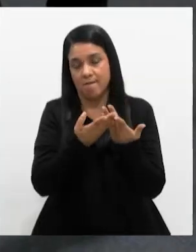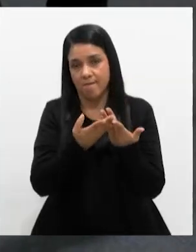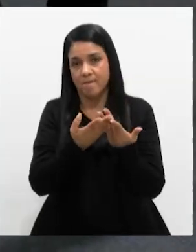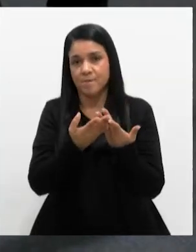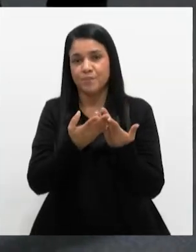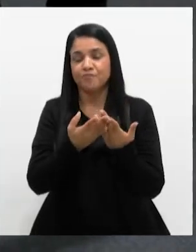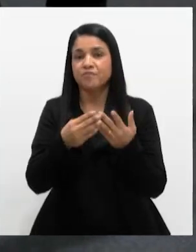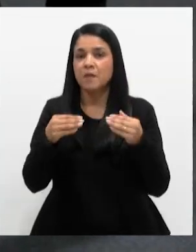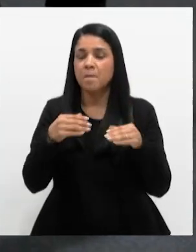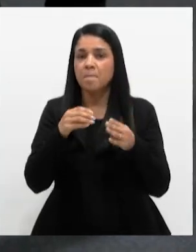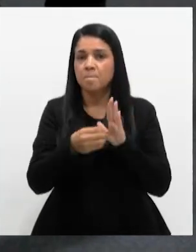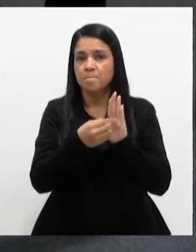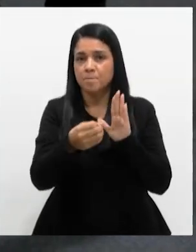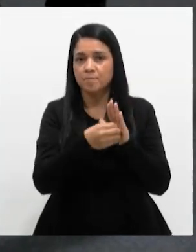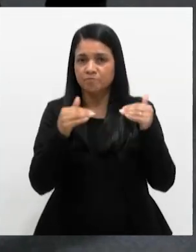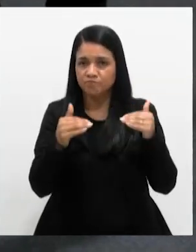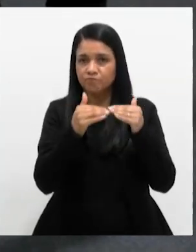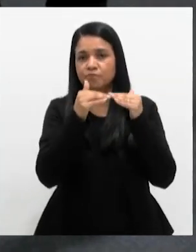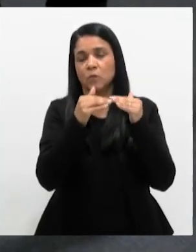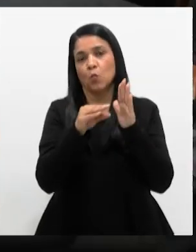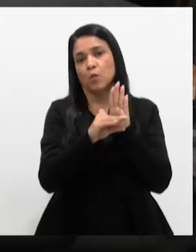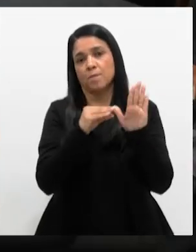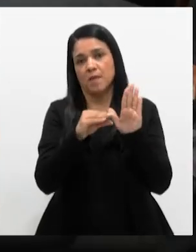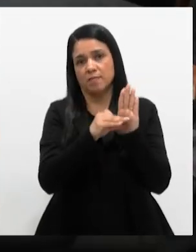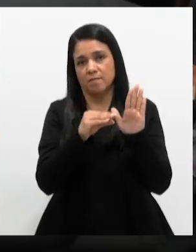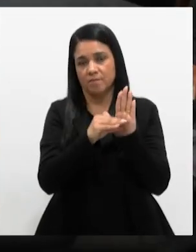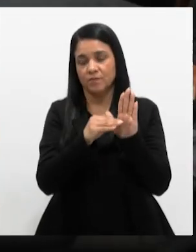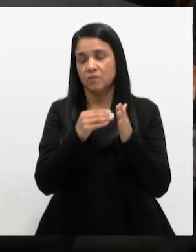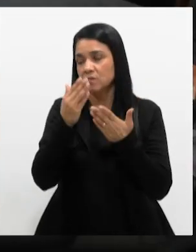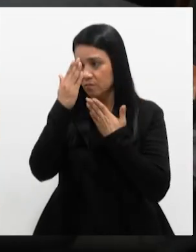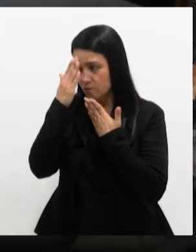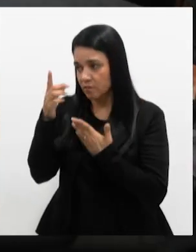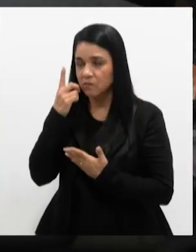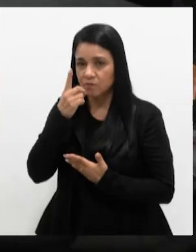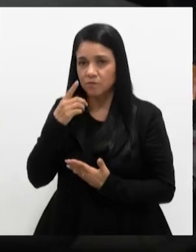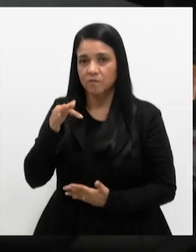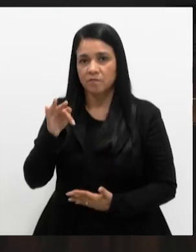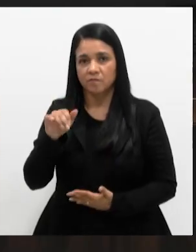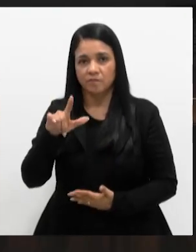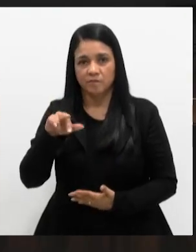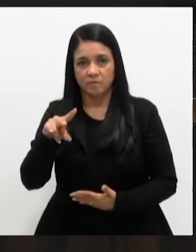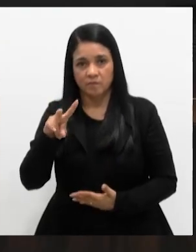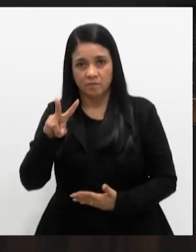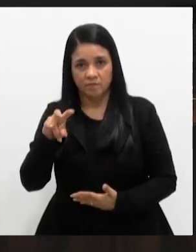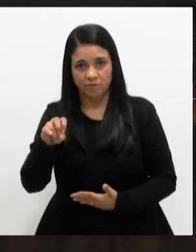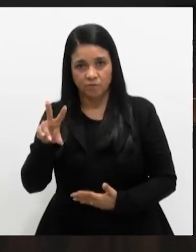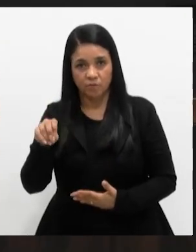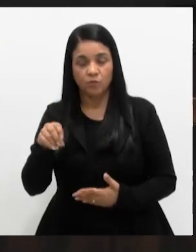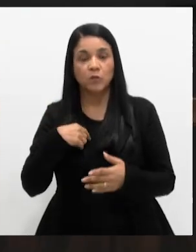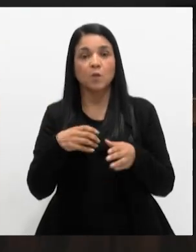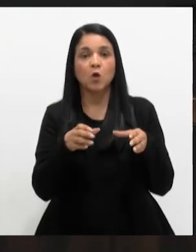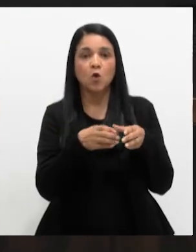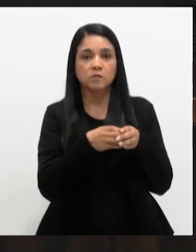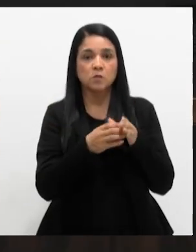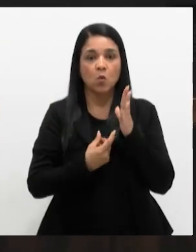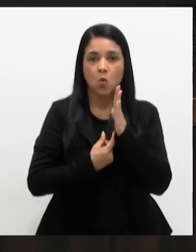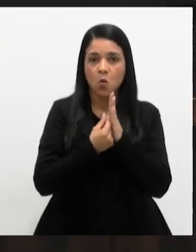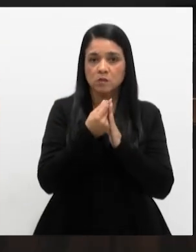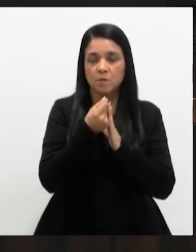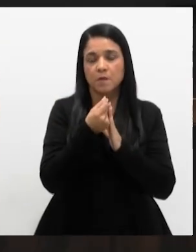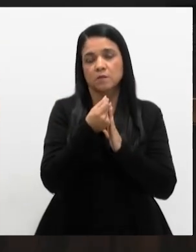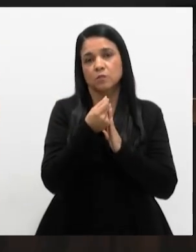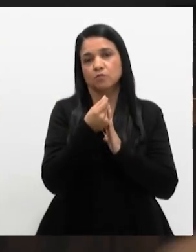é favorável com emendas. Obrigado, deputado Flávio Serafini. Pela Comissão de Orçamento e